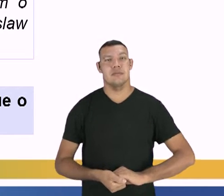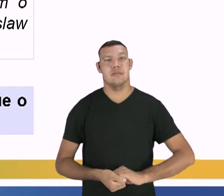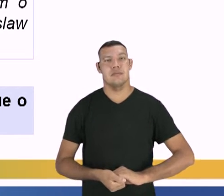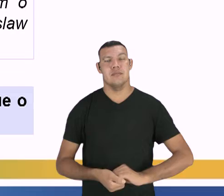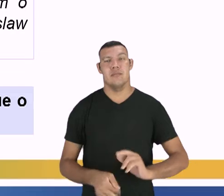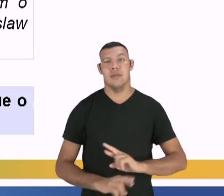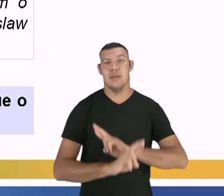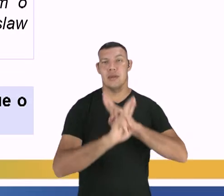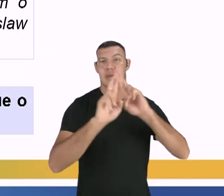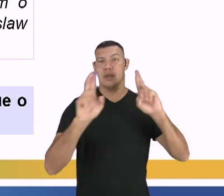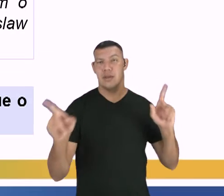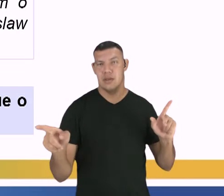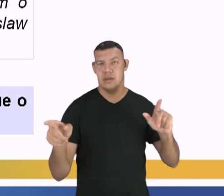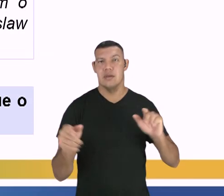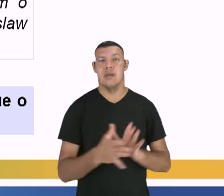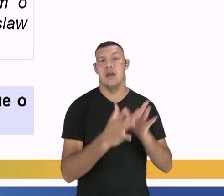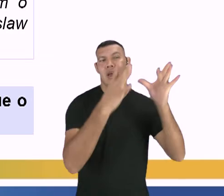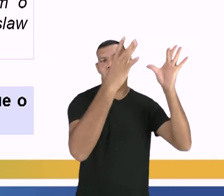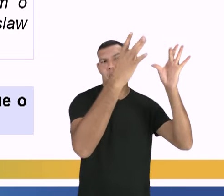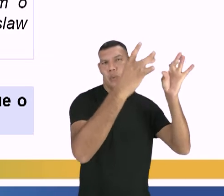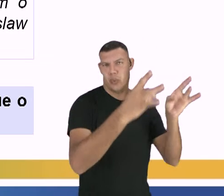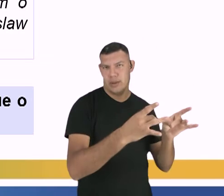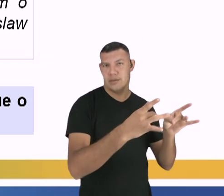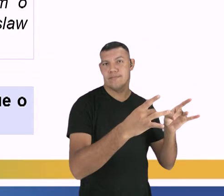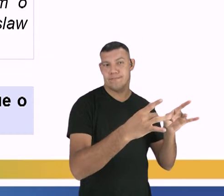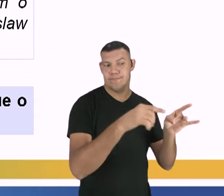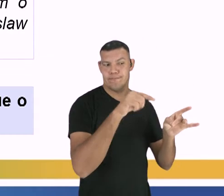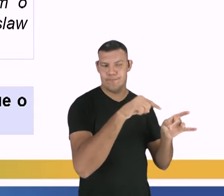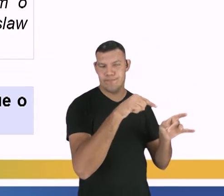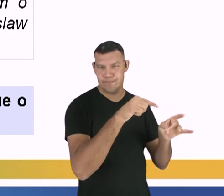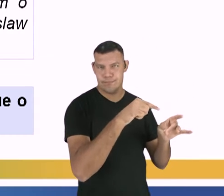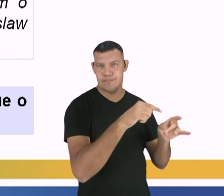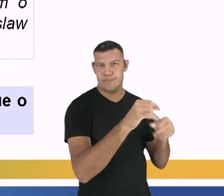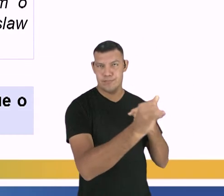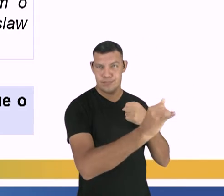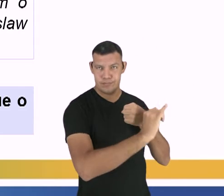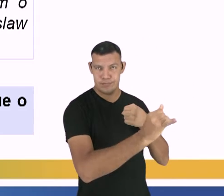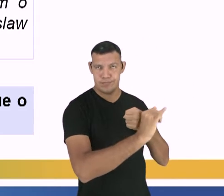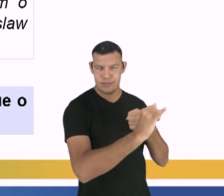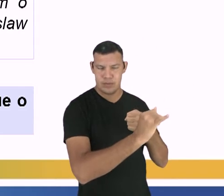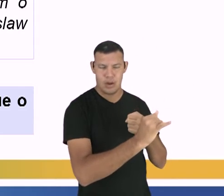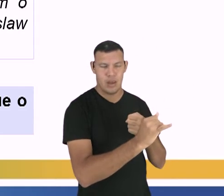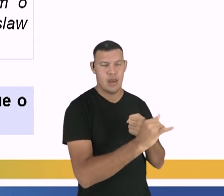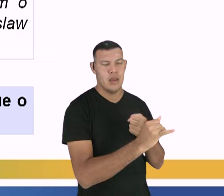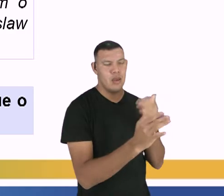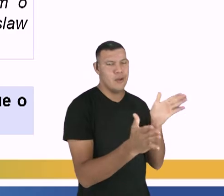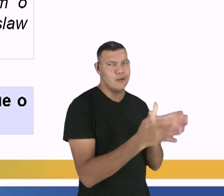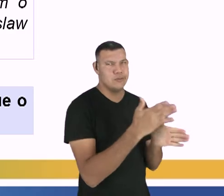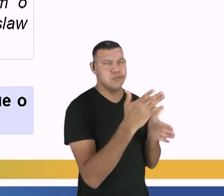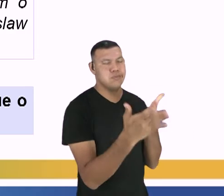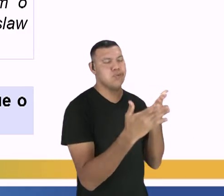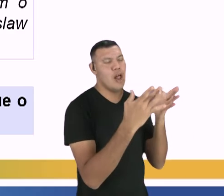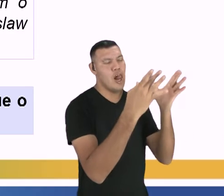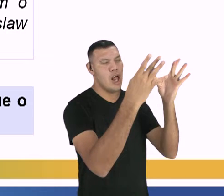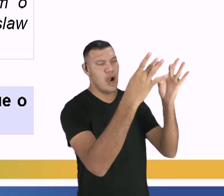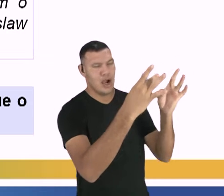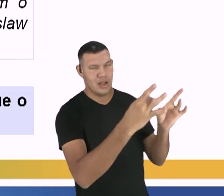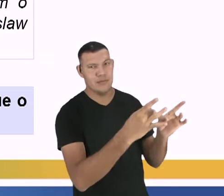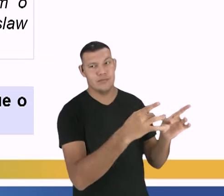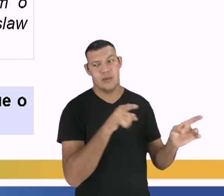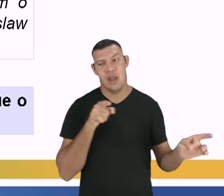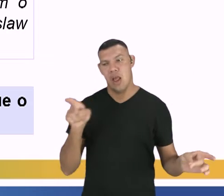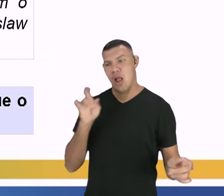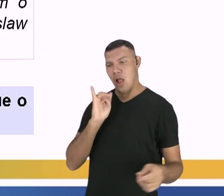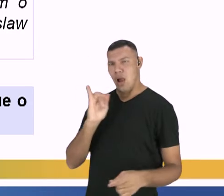essa diferença. A crônica descritiva ela vai ser mais rica de detalhes e a narrativa